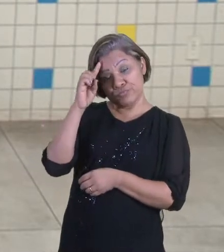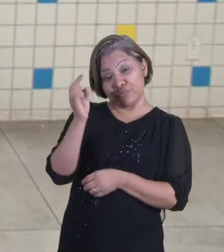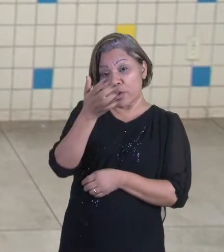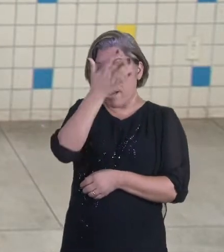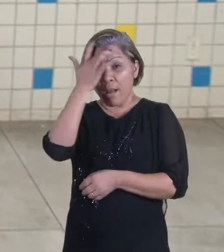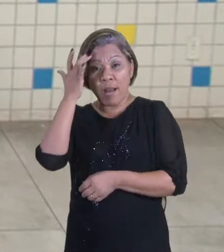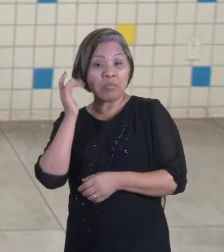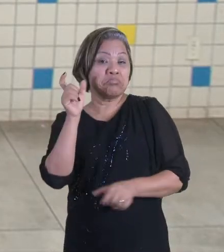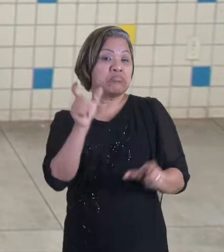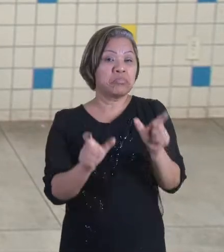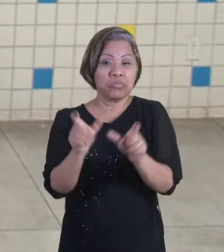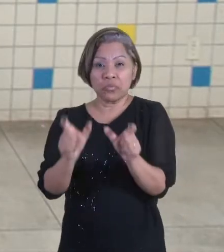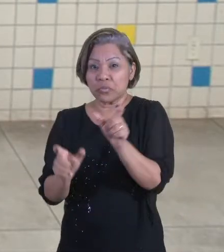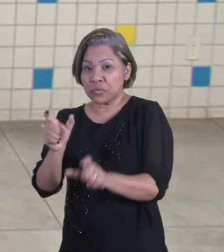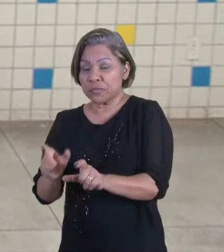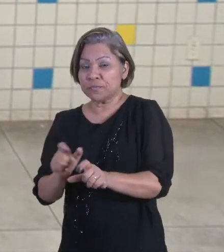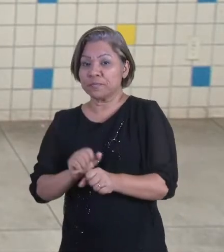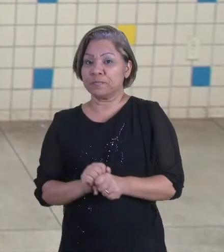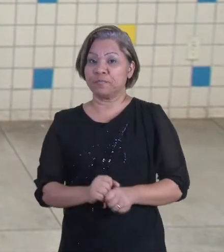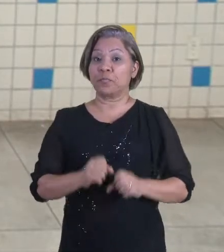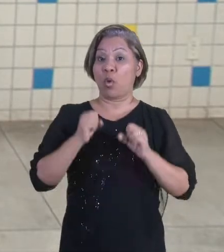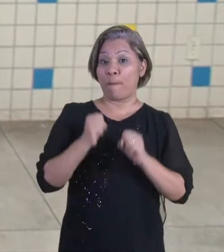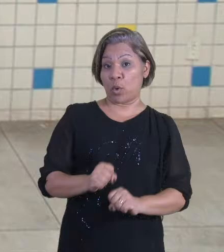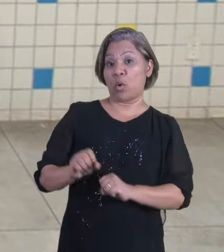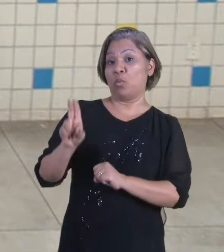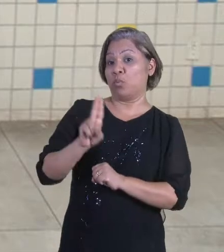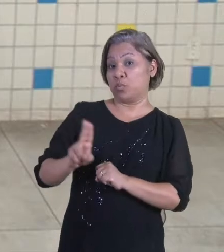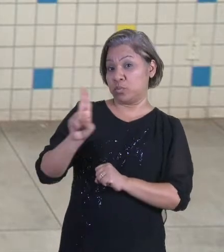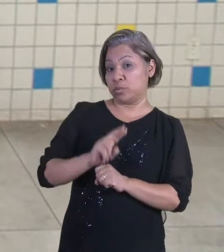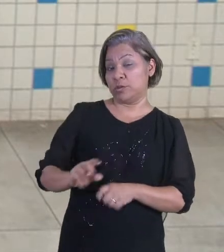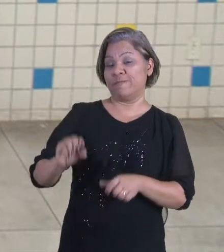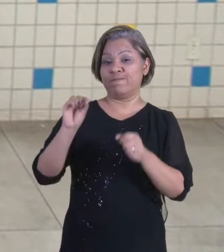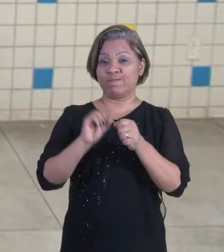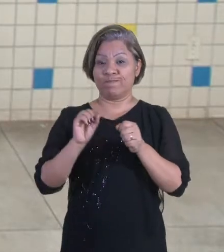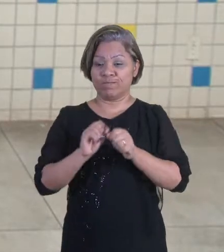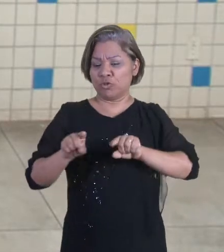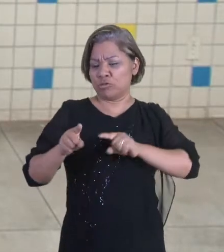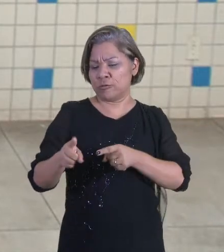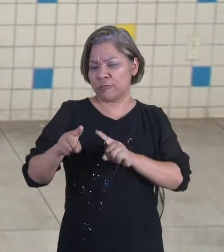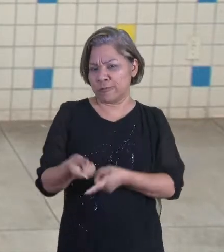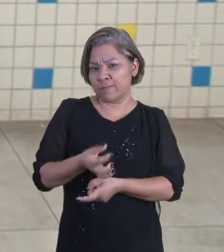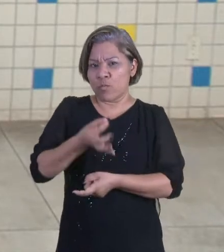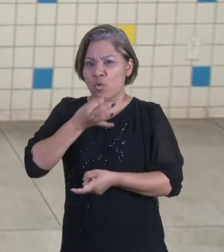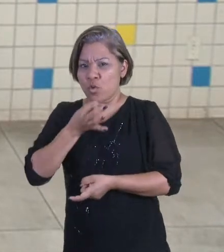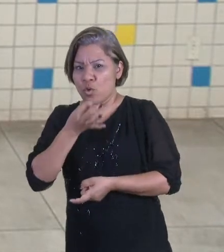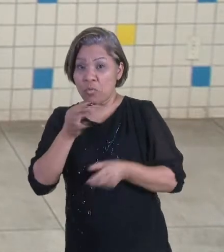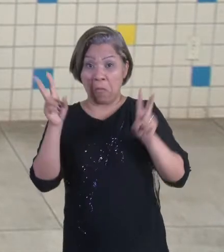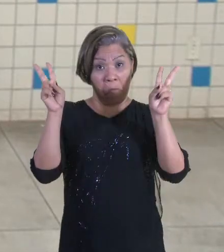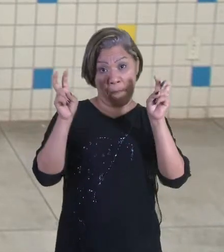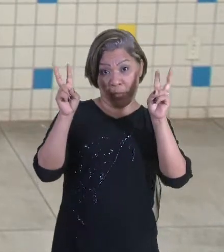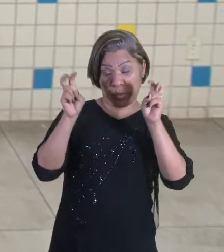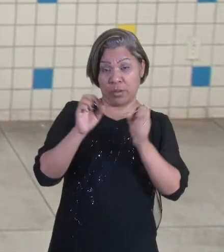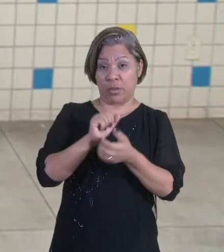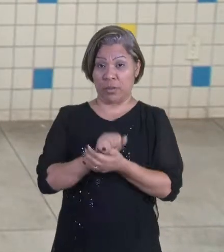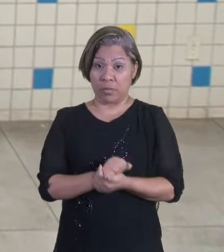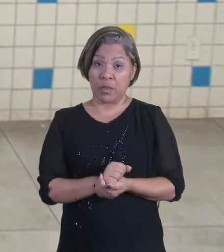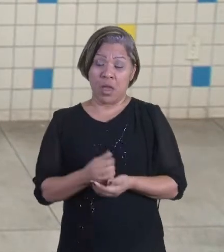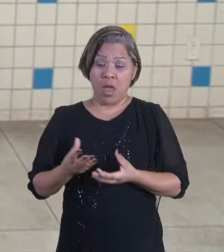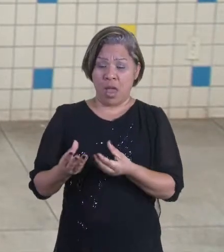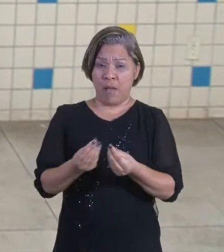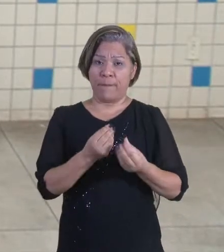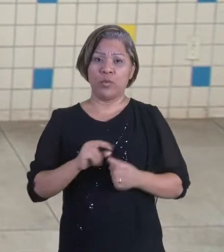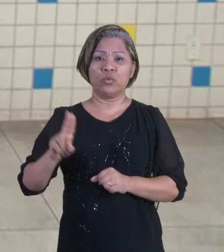né? Ele pode também utilizar para fazer críticas sobre determinado tema. Nós vimos aí que muito utilizado é